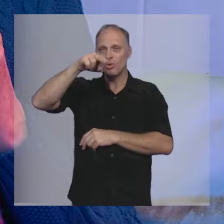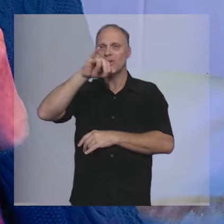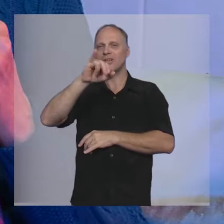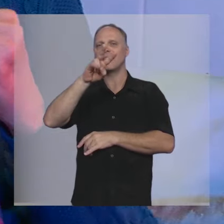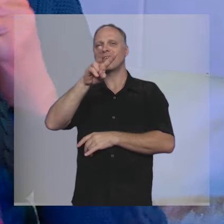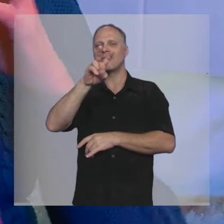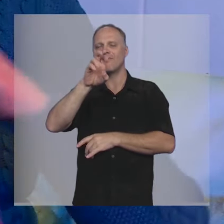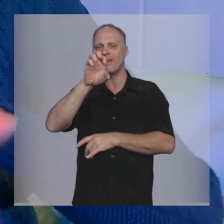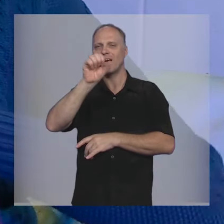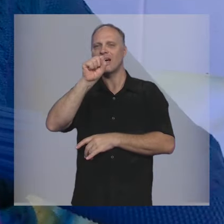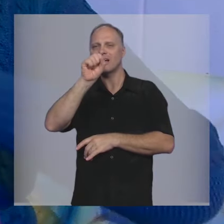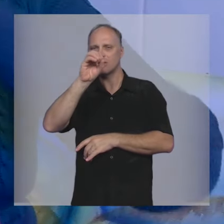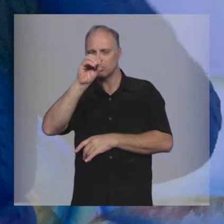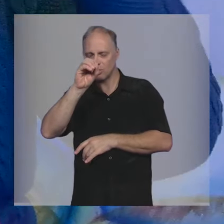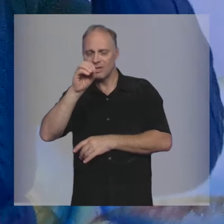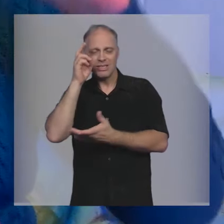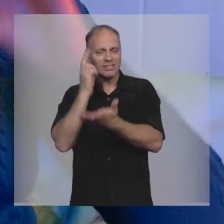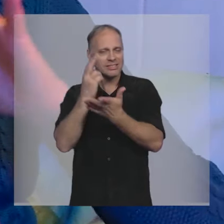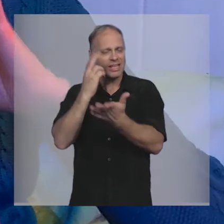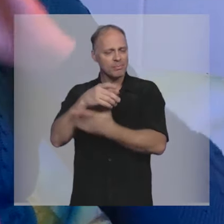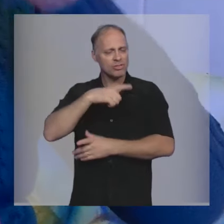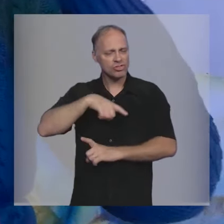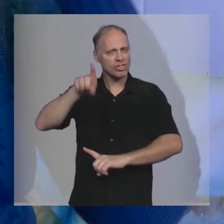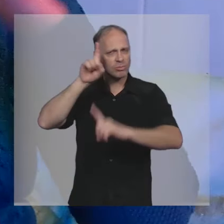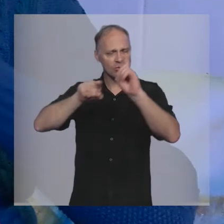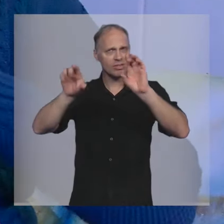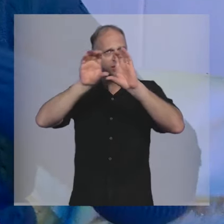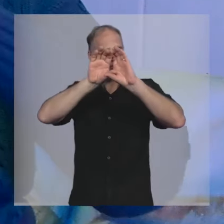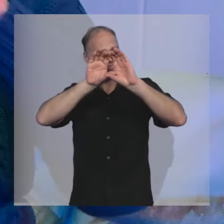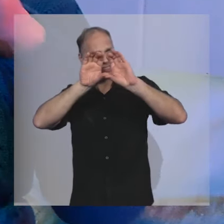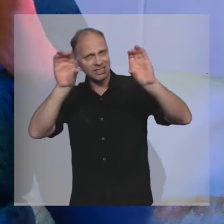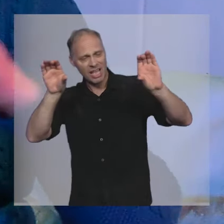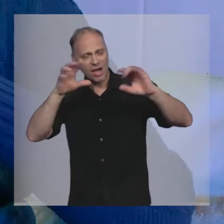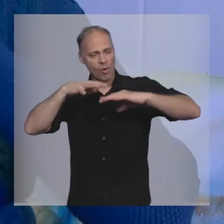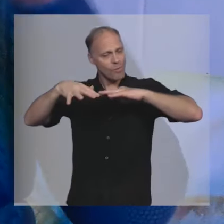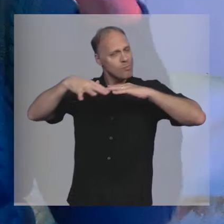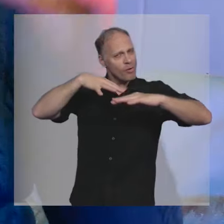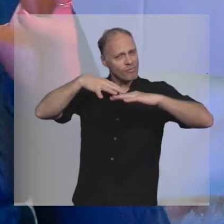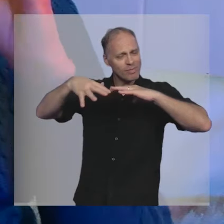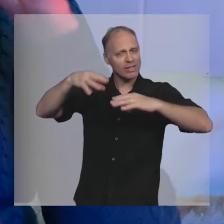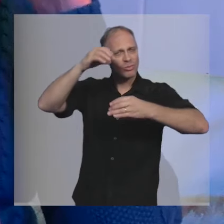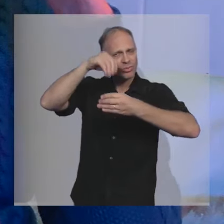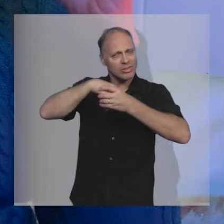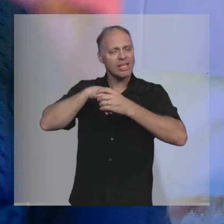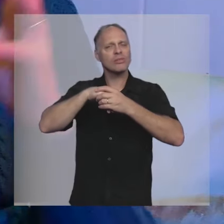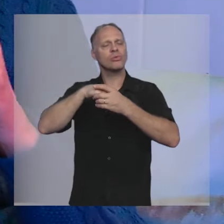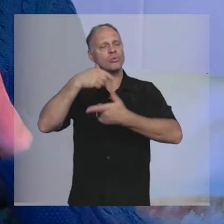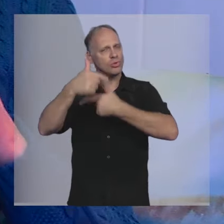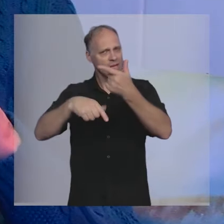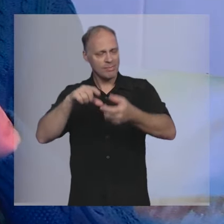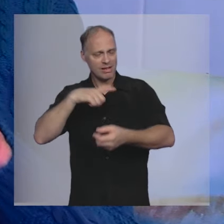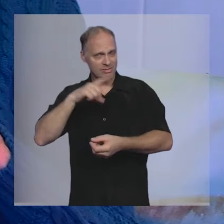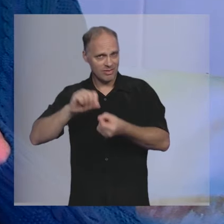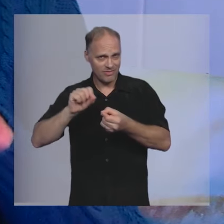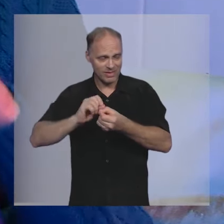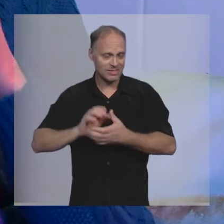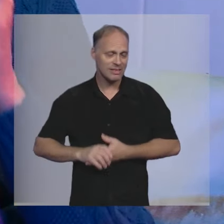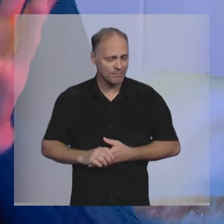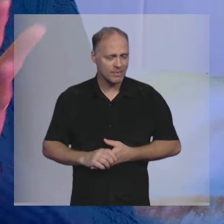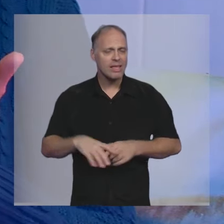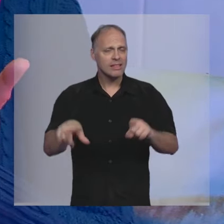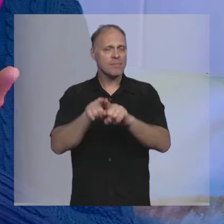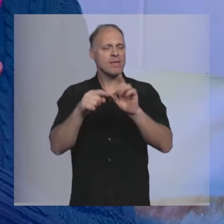E sempre havia alguma coisa de céu e movimentos dentro desse trabalho.